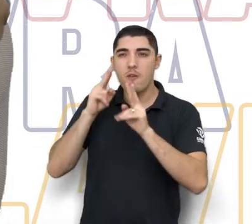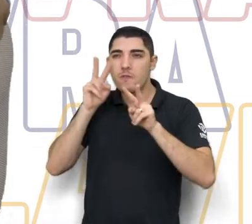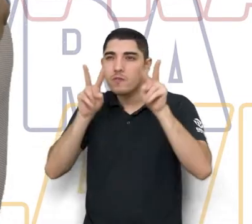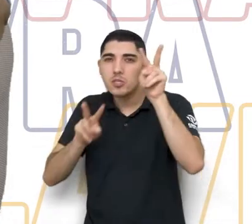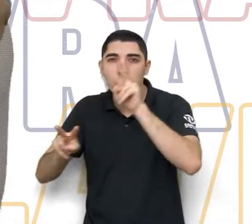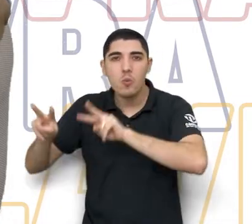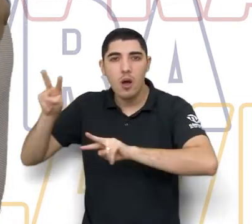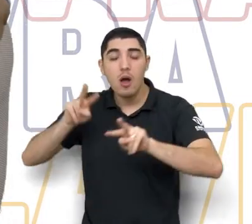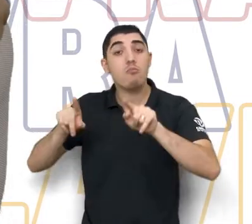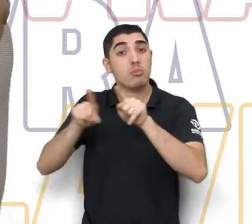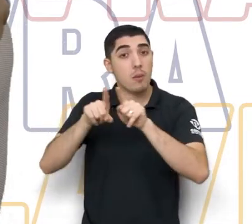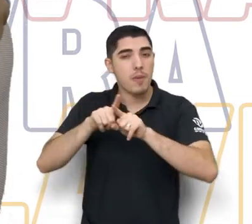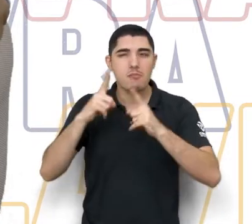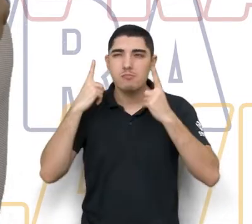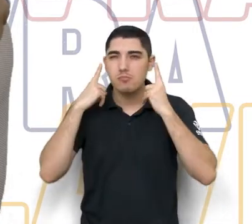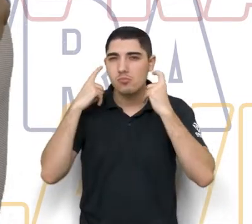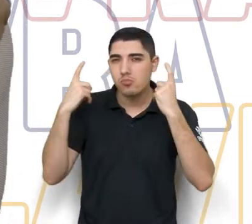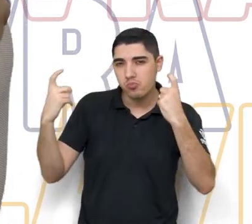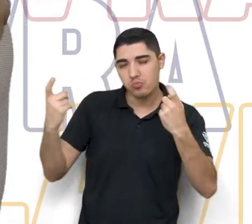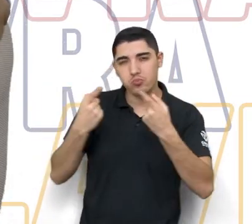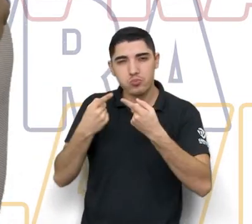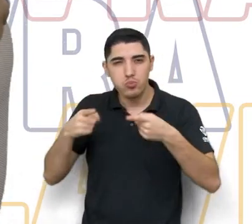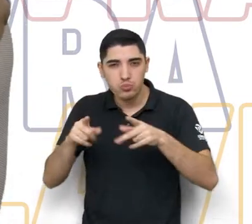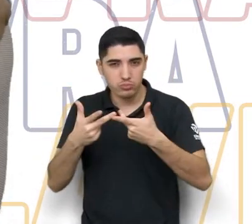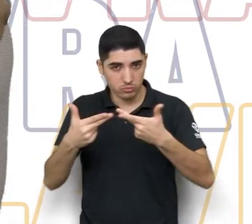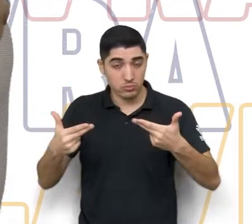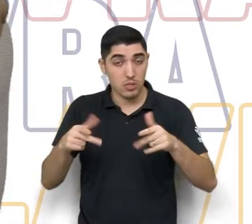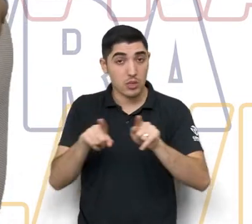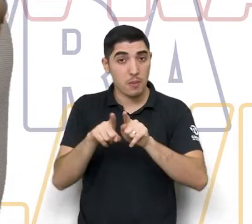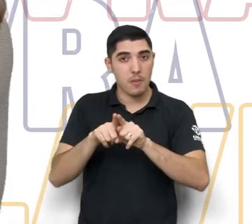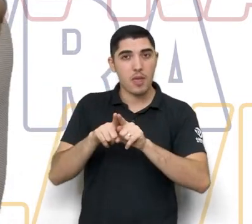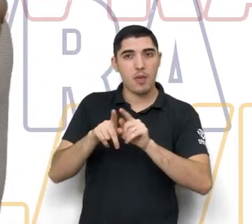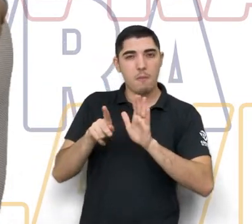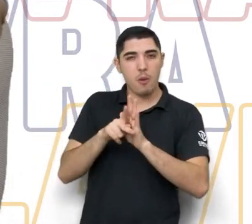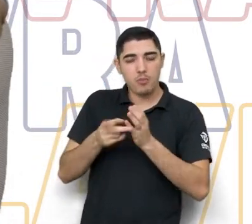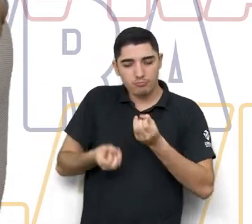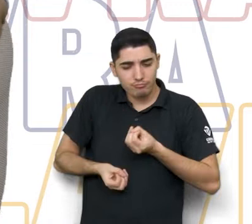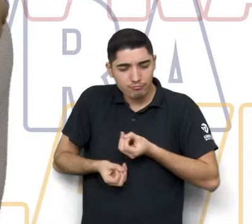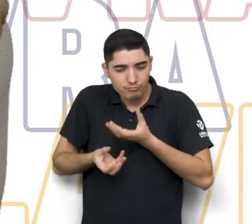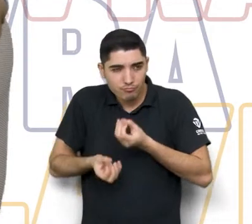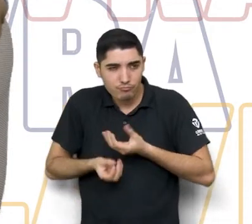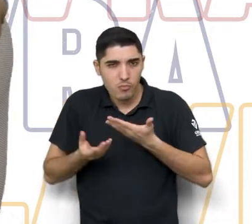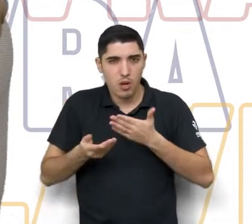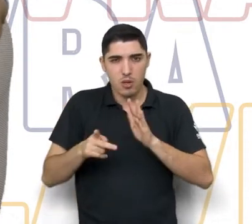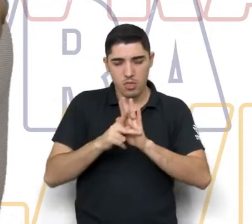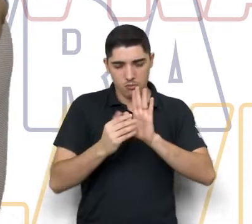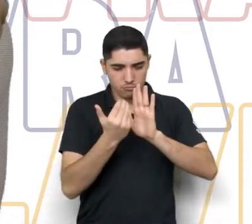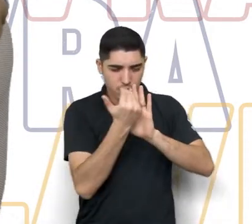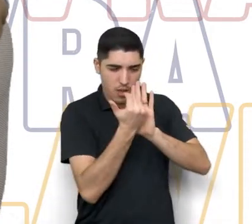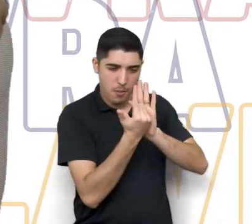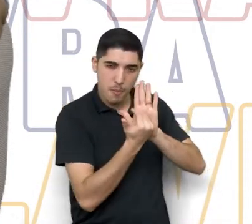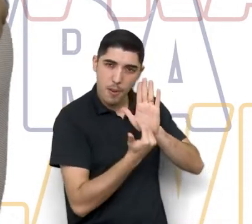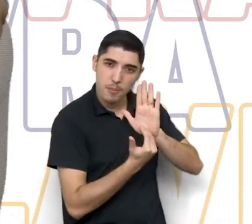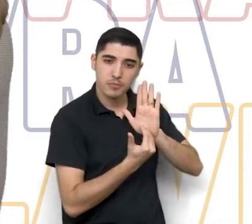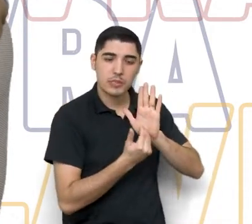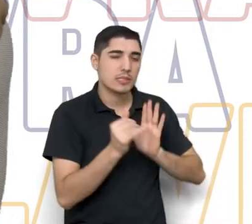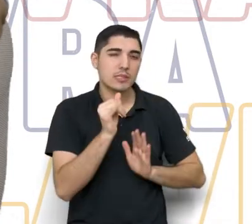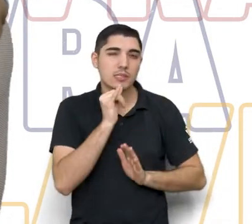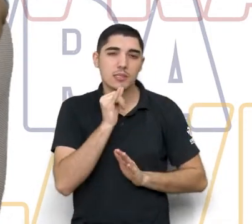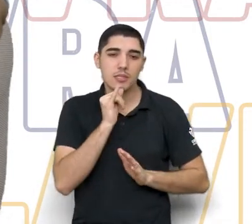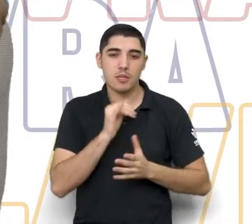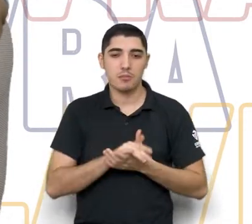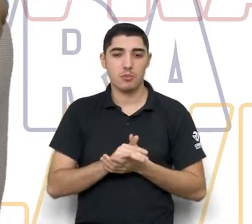visuais, efeitos sonoros, efeitos gráficos, efeitos semânticos, né? Como, por exemplo, vou citar aqui